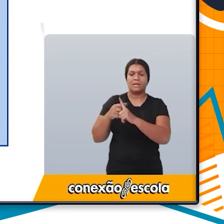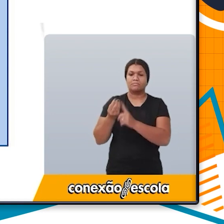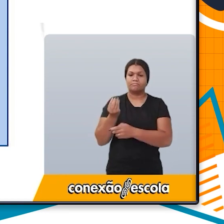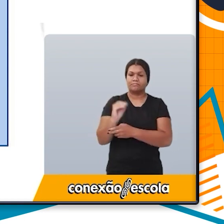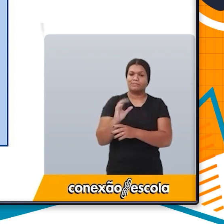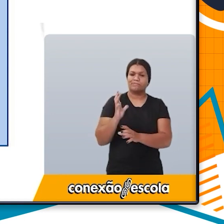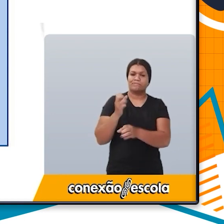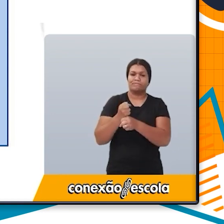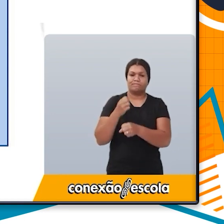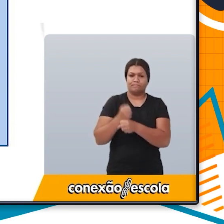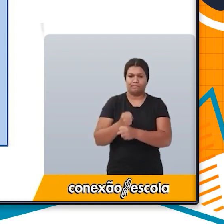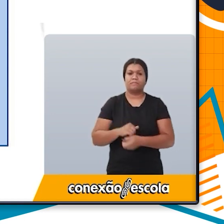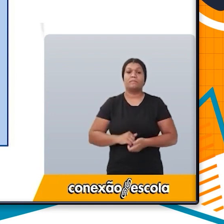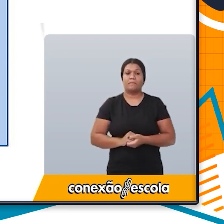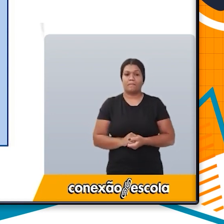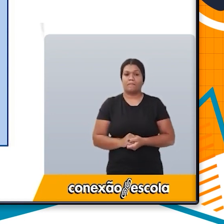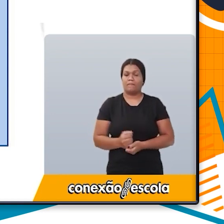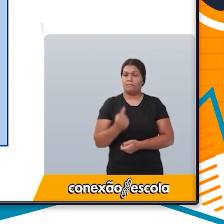eles. 1